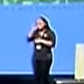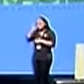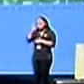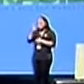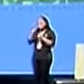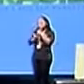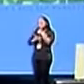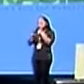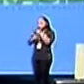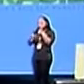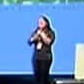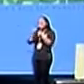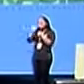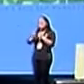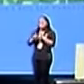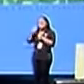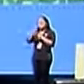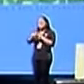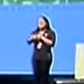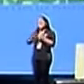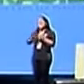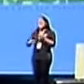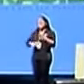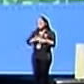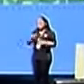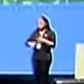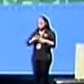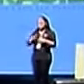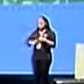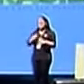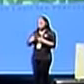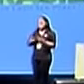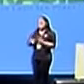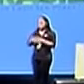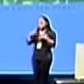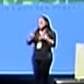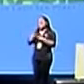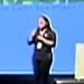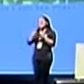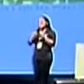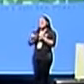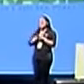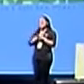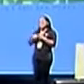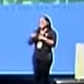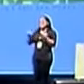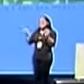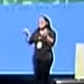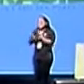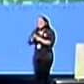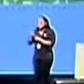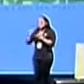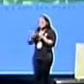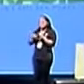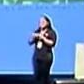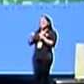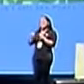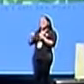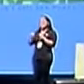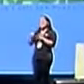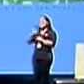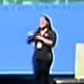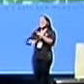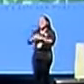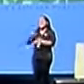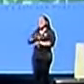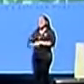falou sobre a importância da educação de qualidade para combater o trabalho infantil. A conferência acontece